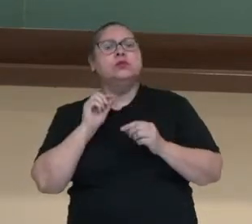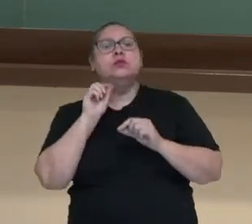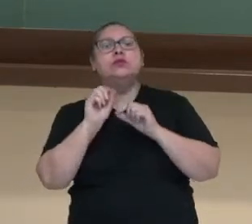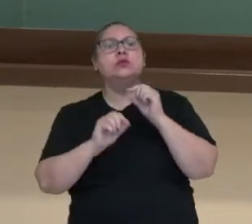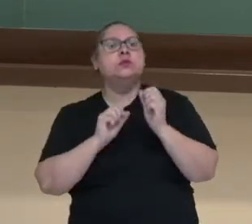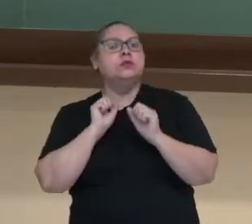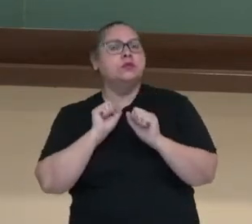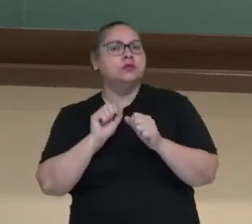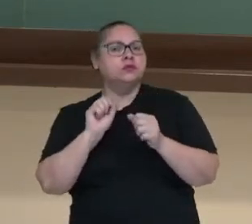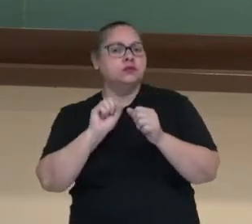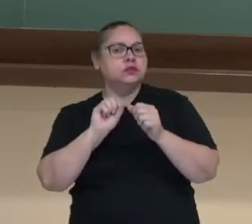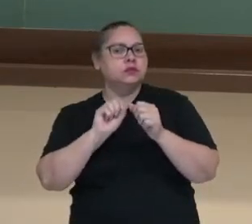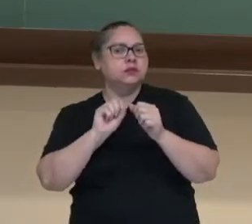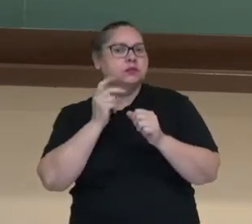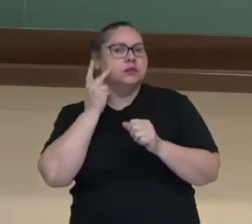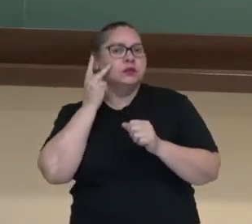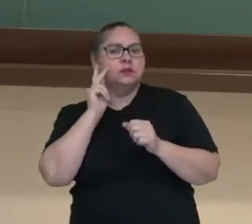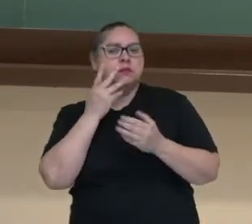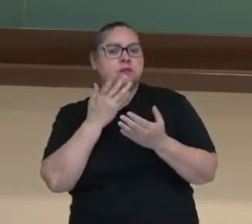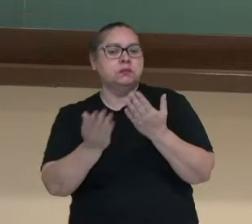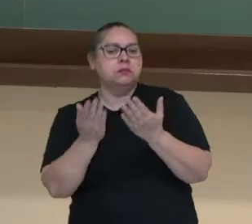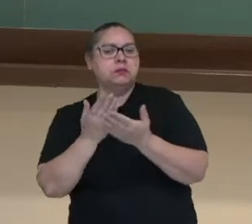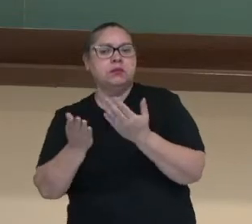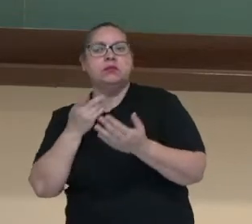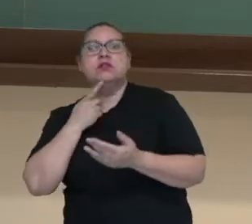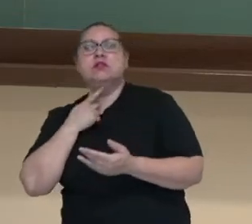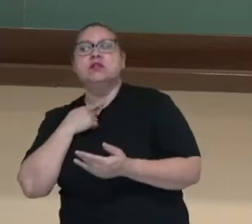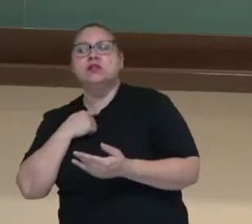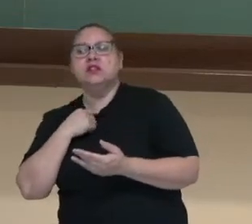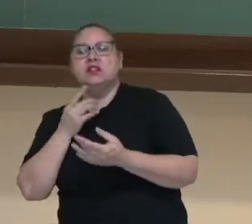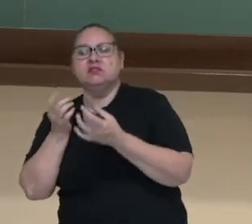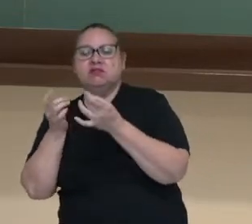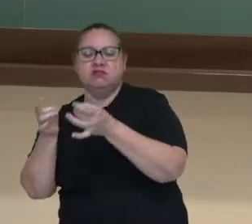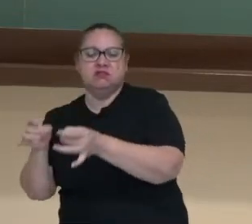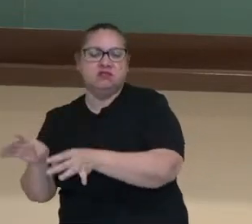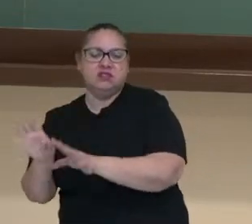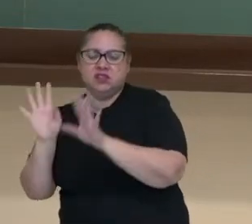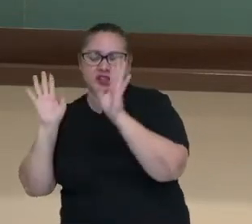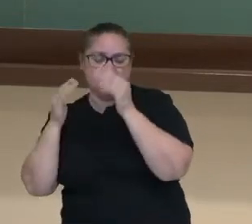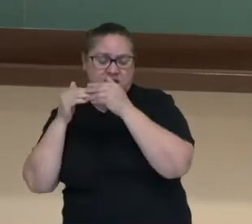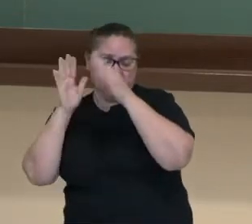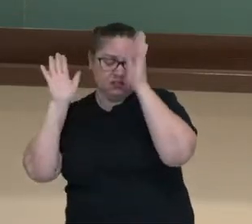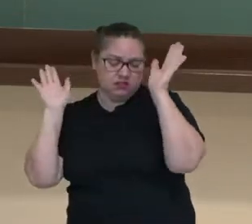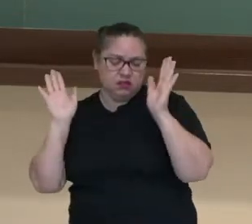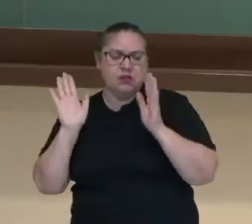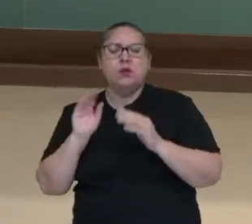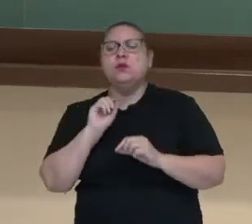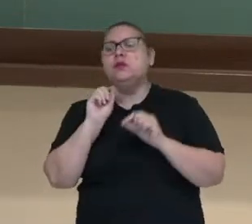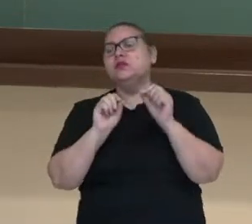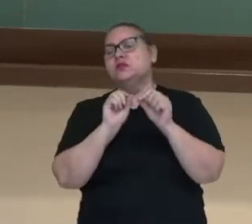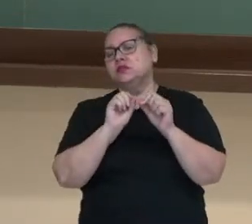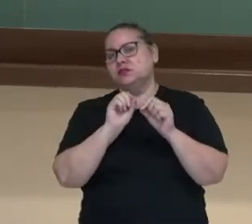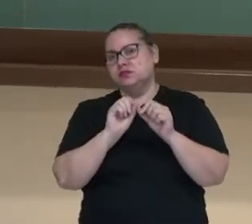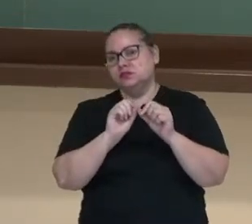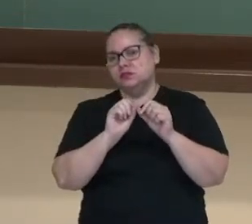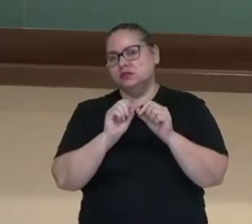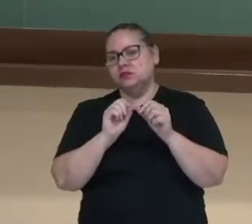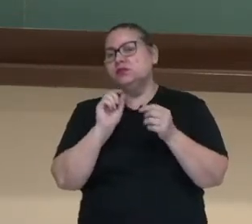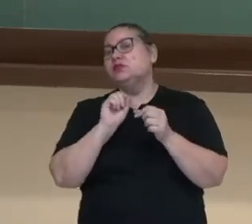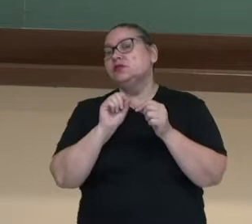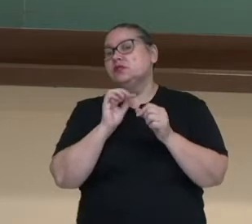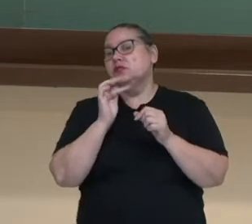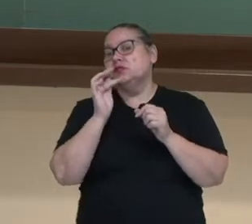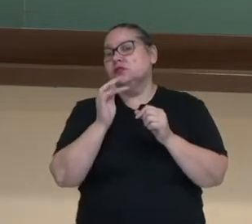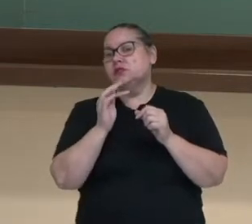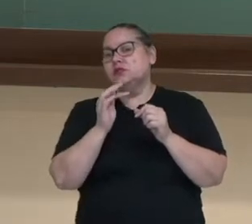você pode fazer para não perder a vontade de alcançá-los? Quais são as atitudes? O que você